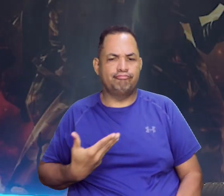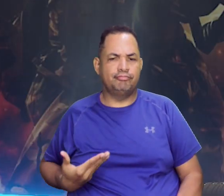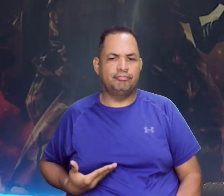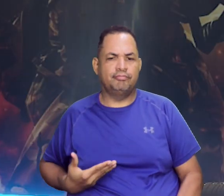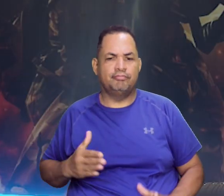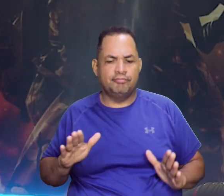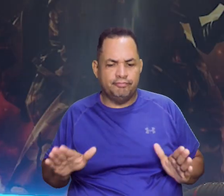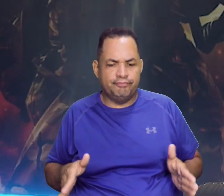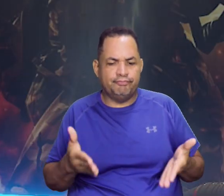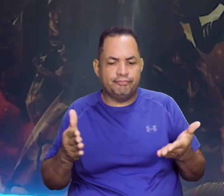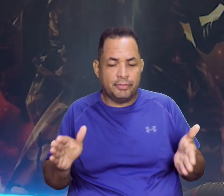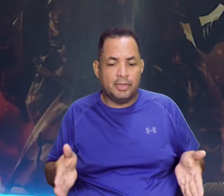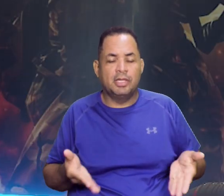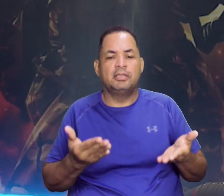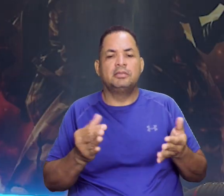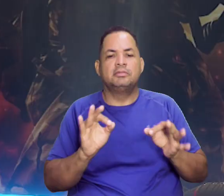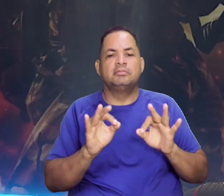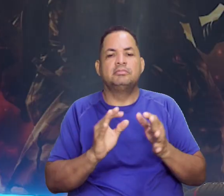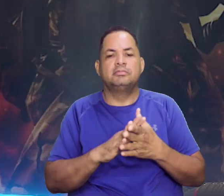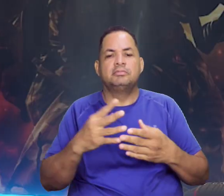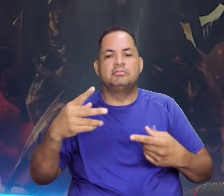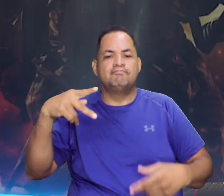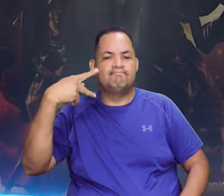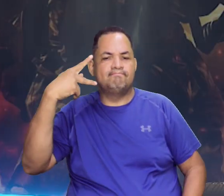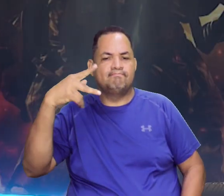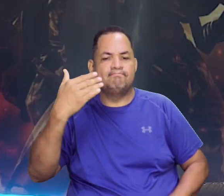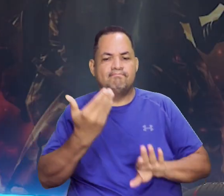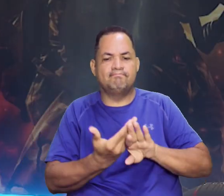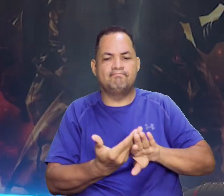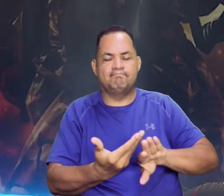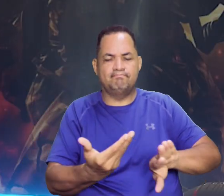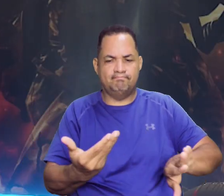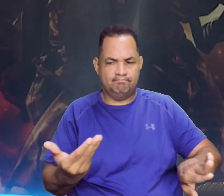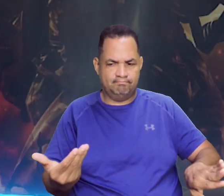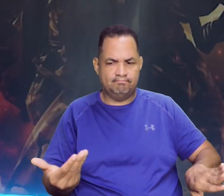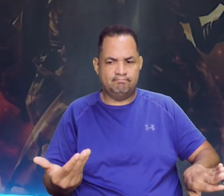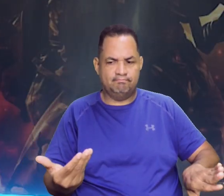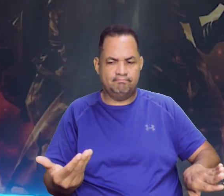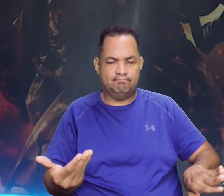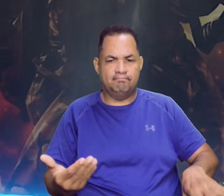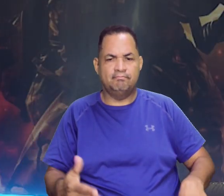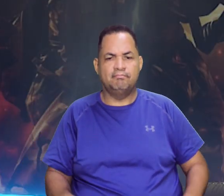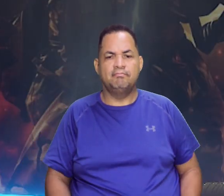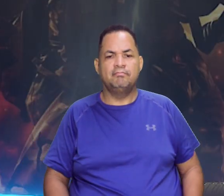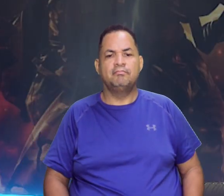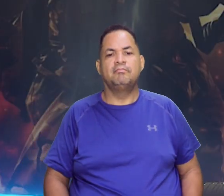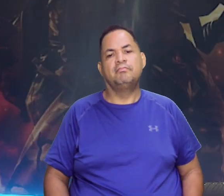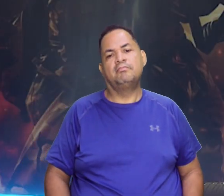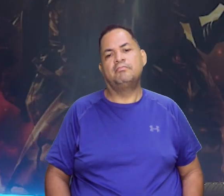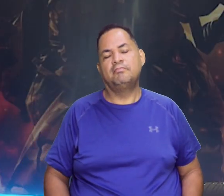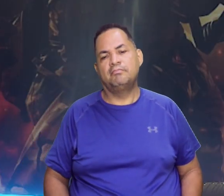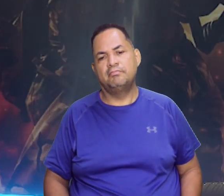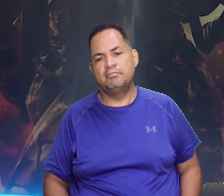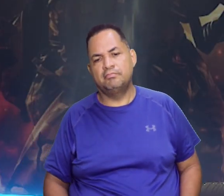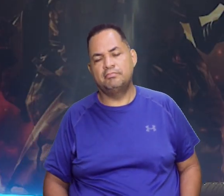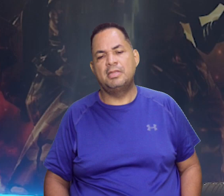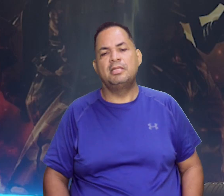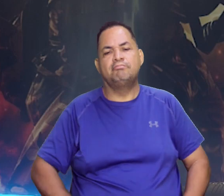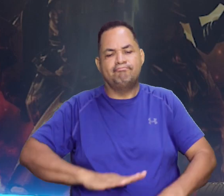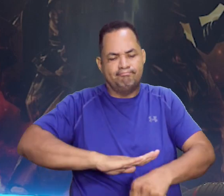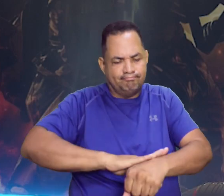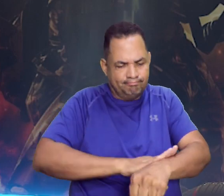vai estabelecer essa política de separação. Então, essa política